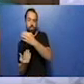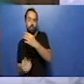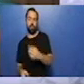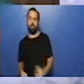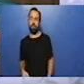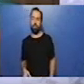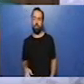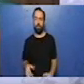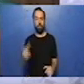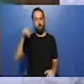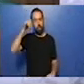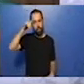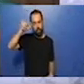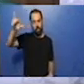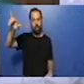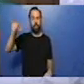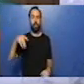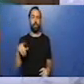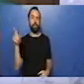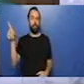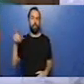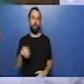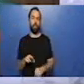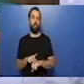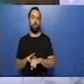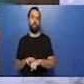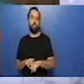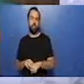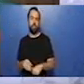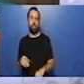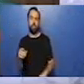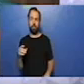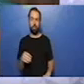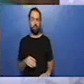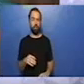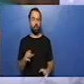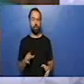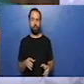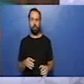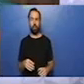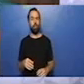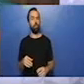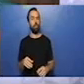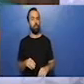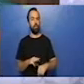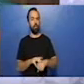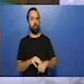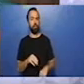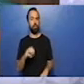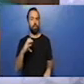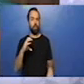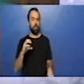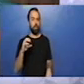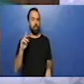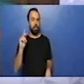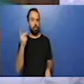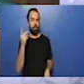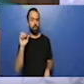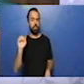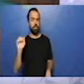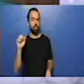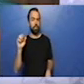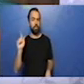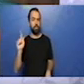Agora, a prevenção de doença de Chagas, malária e leishmaniose. Começar pela doença de Chagas, que ela é transmitida pelo barbeiro,